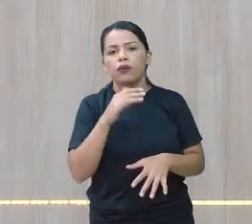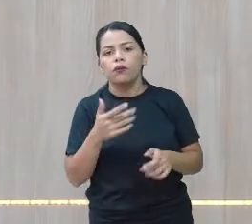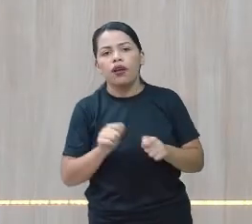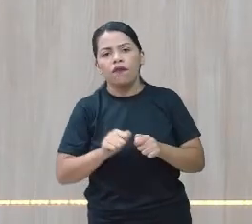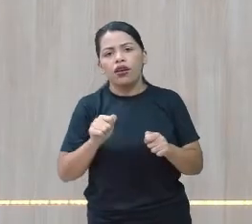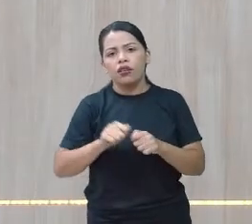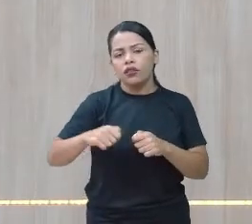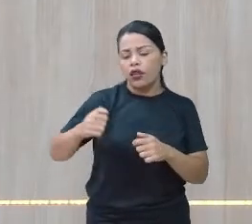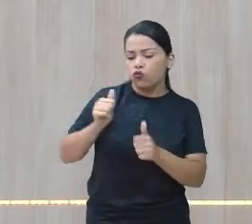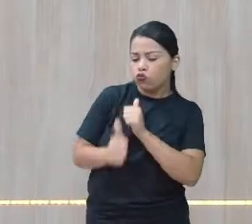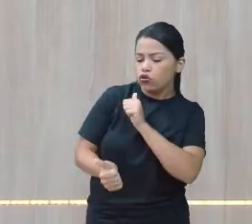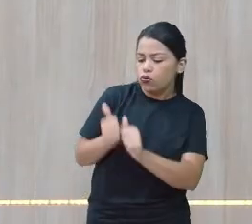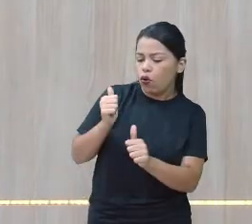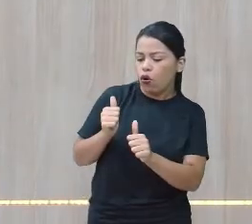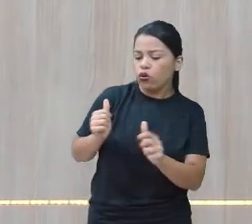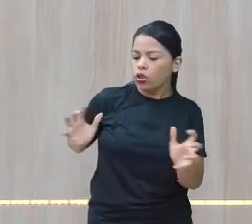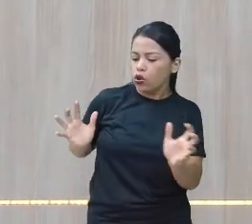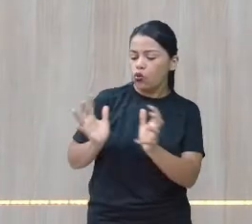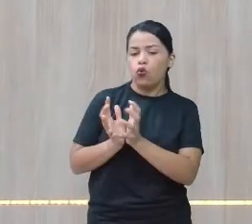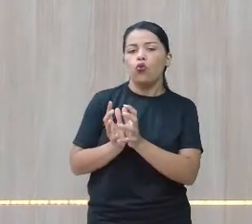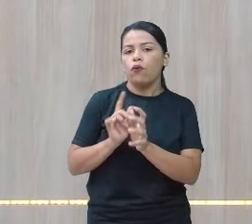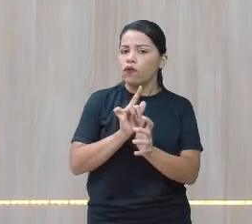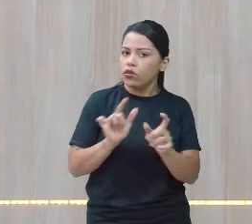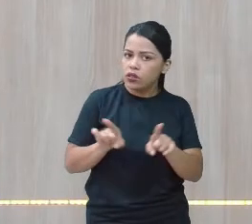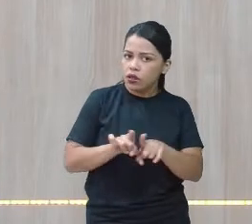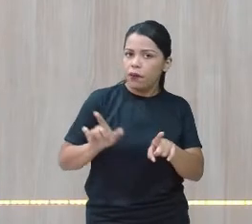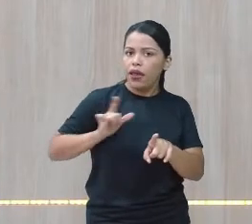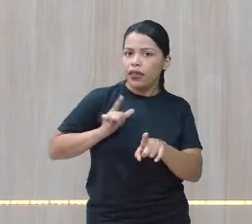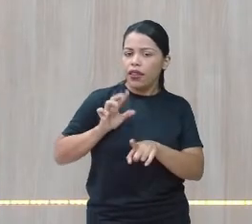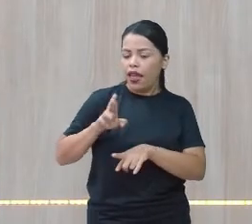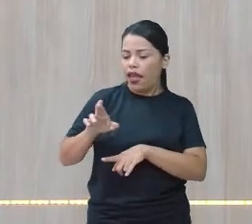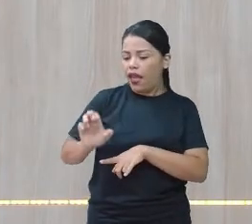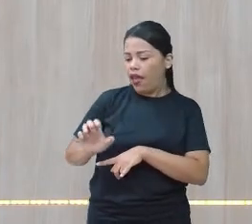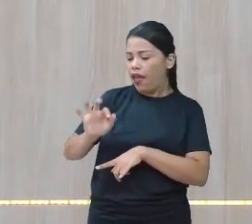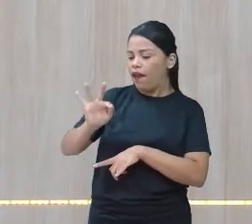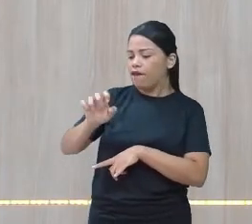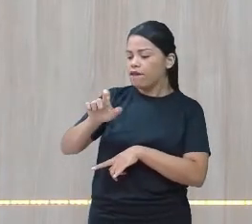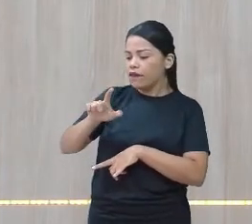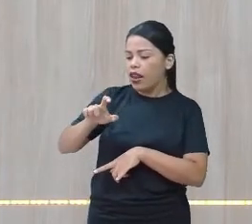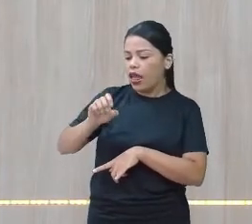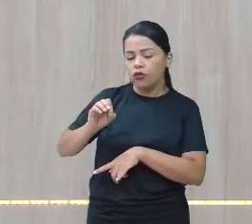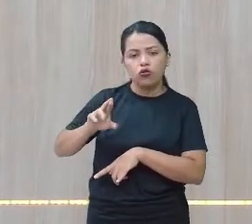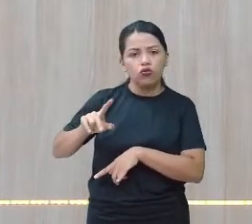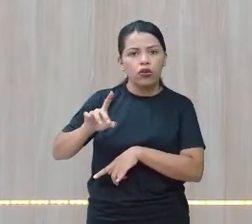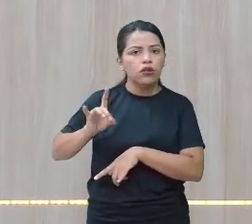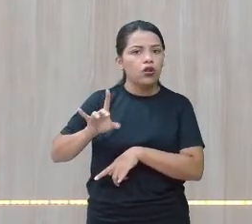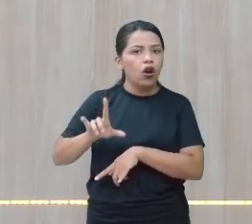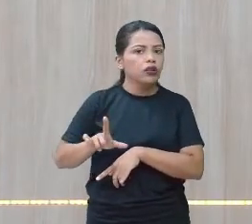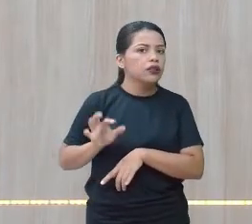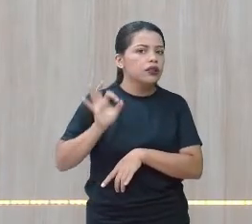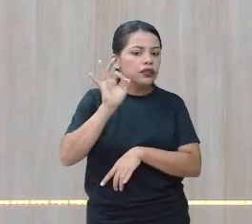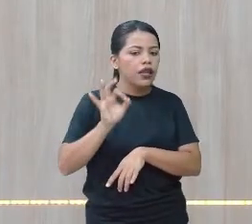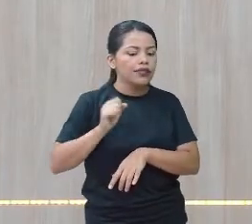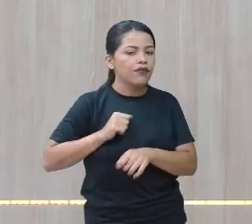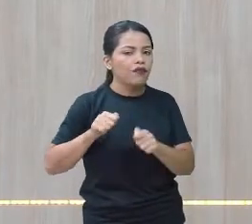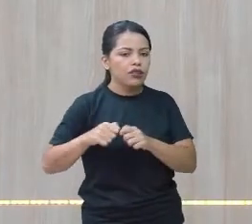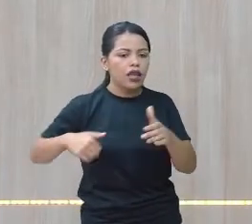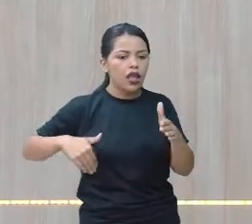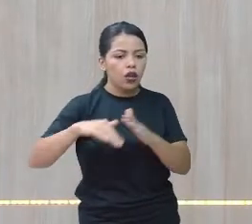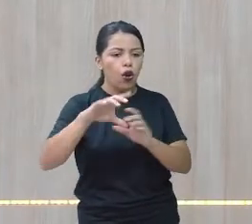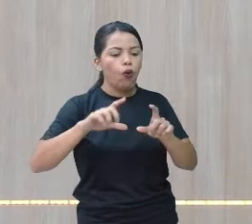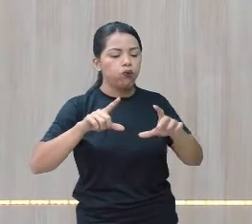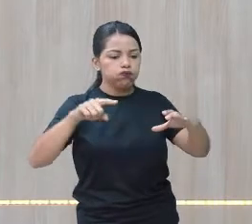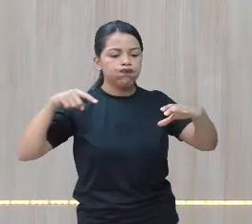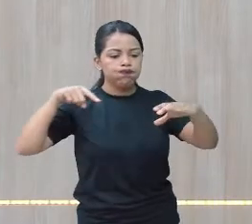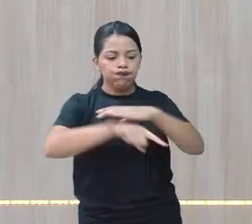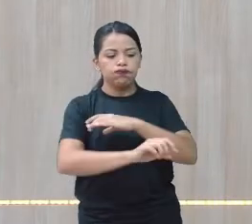praticando um esporte coletivo, vocês também têm um reflexo, não só de acertar, se vai ser fazer o gol, se vai ser a